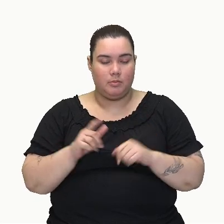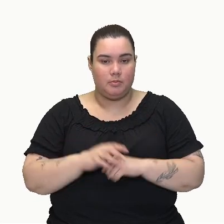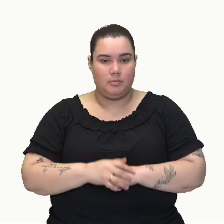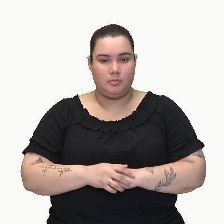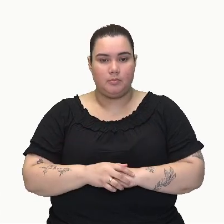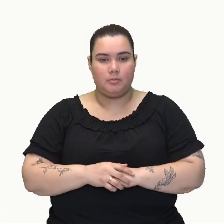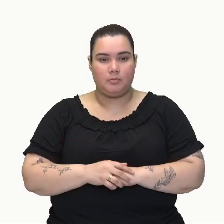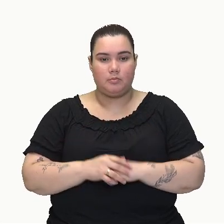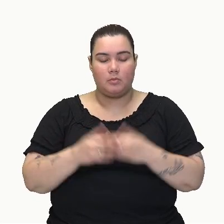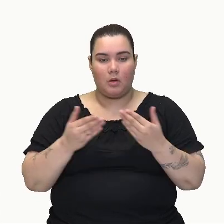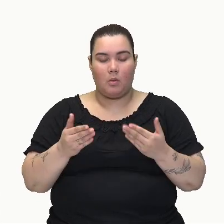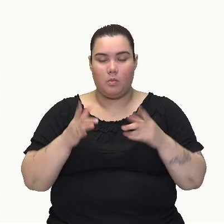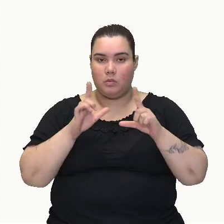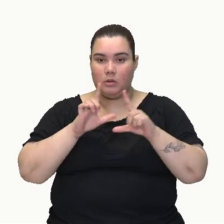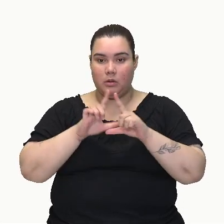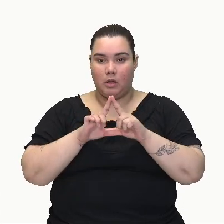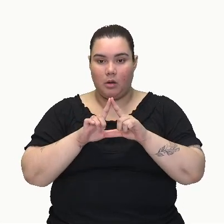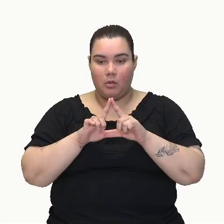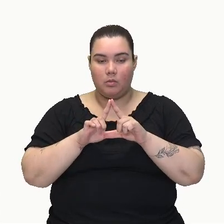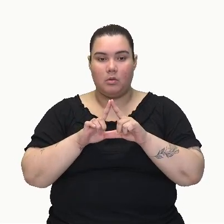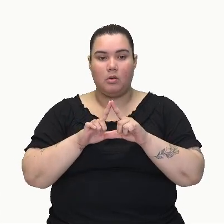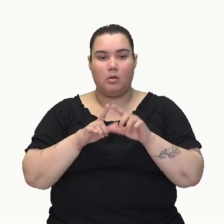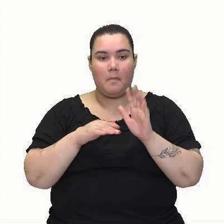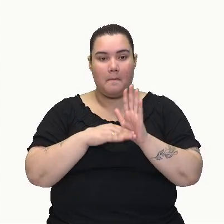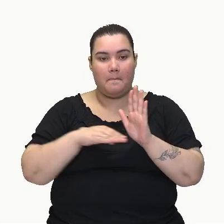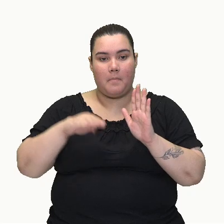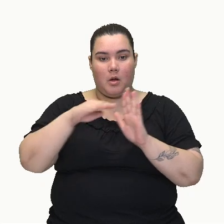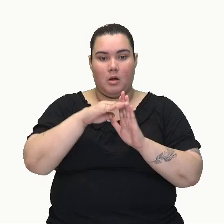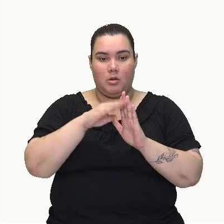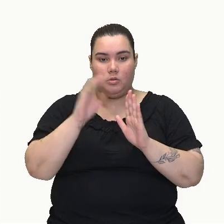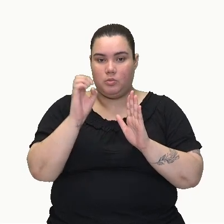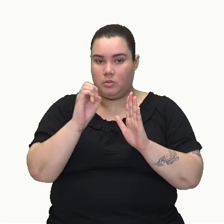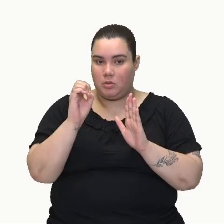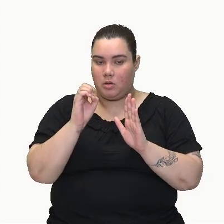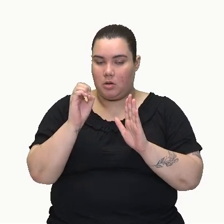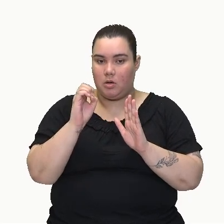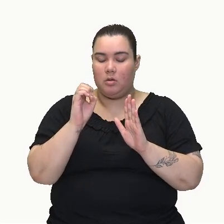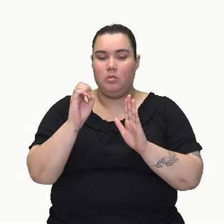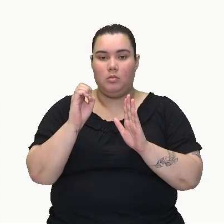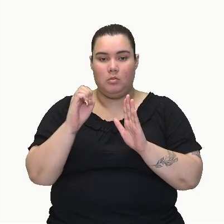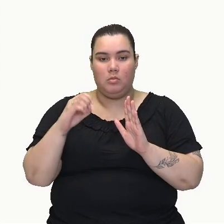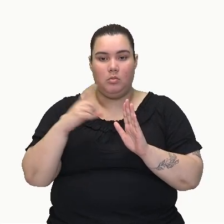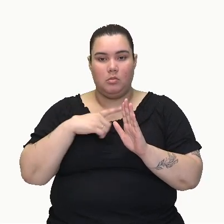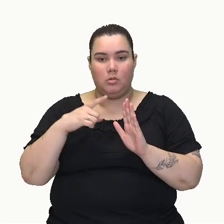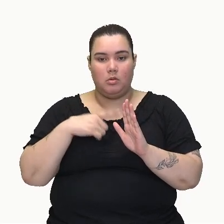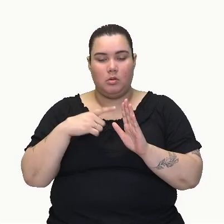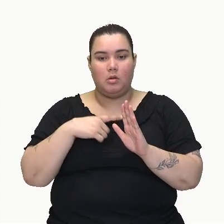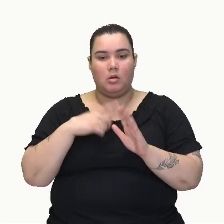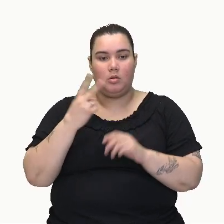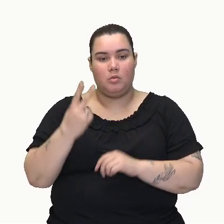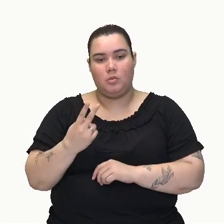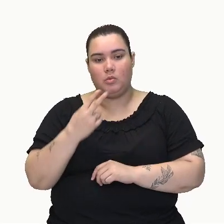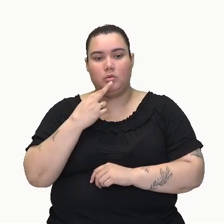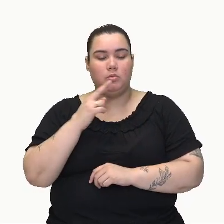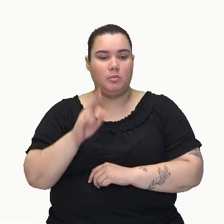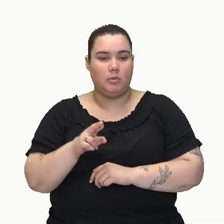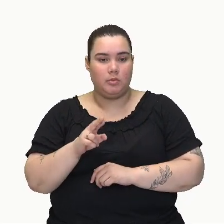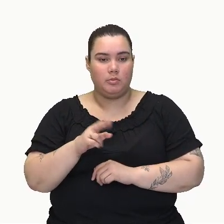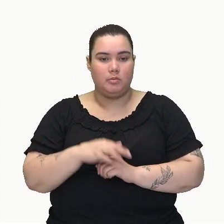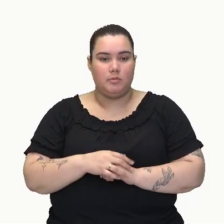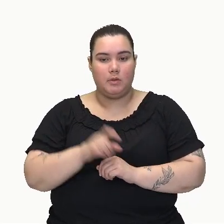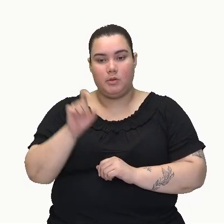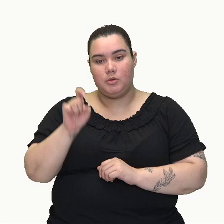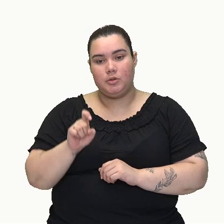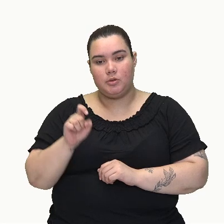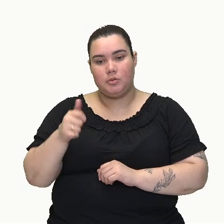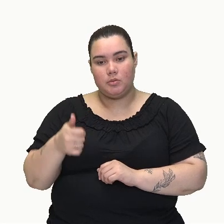esse delta for maior do que 0, eu terei duas soluções para